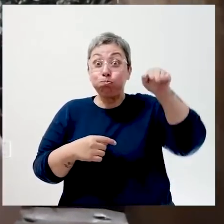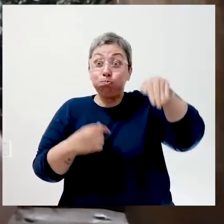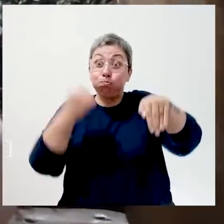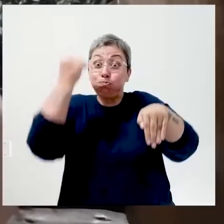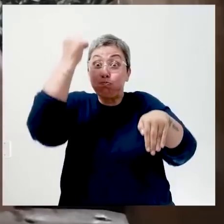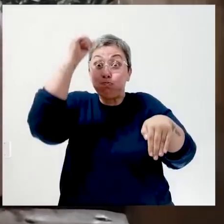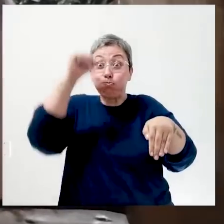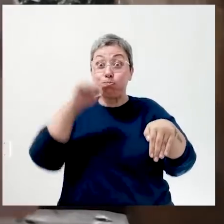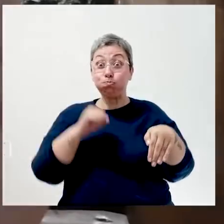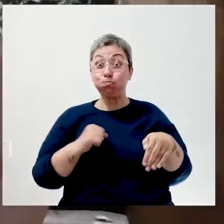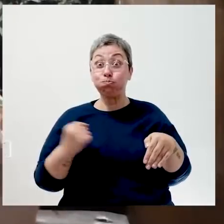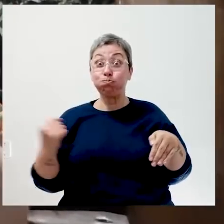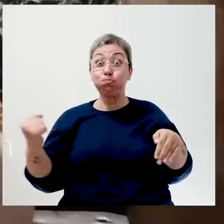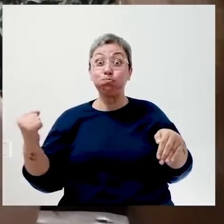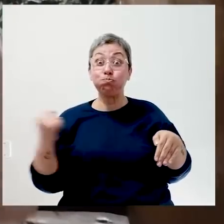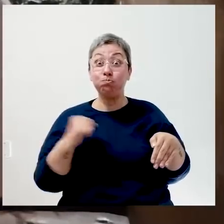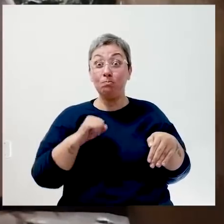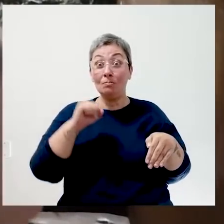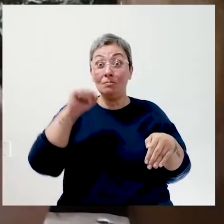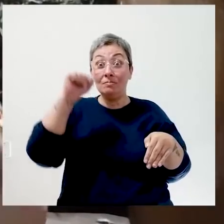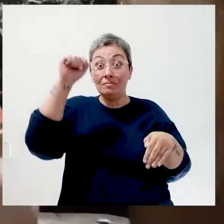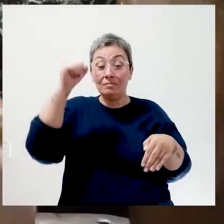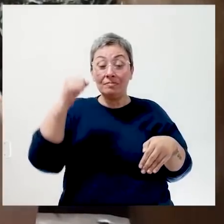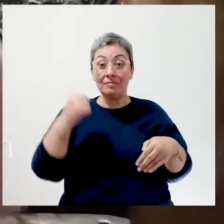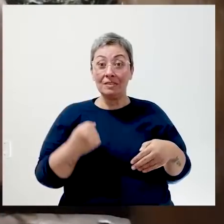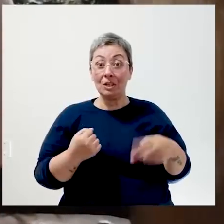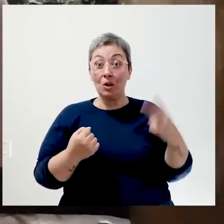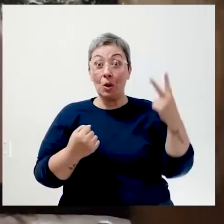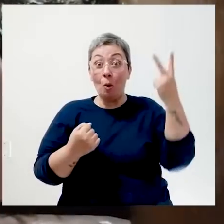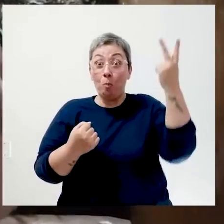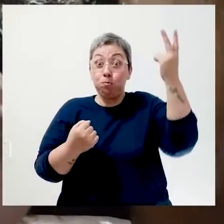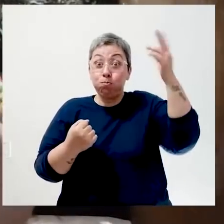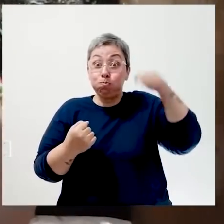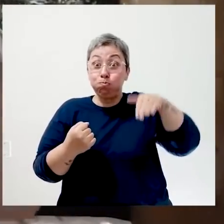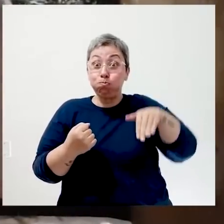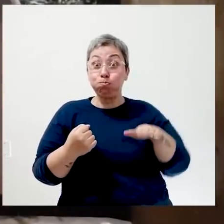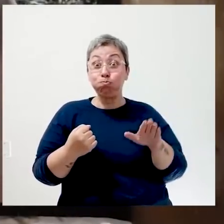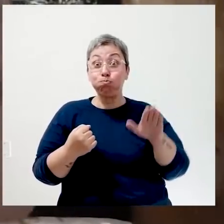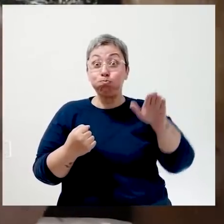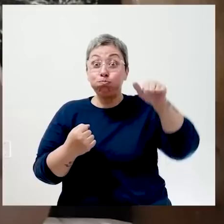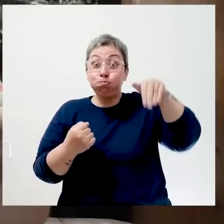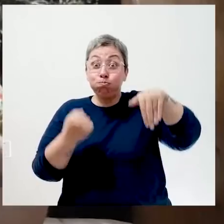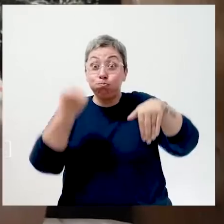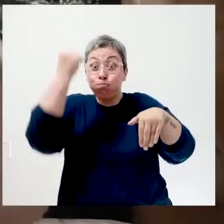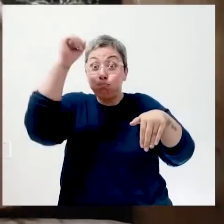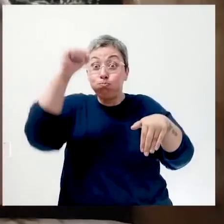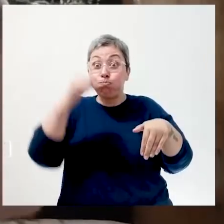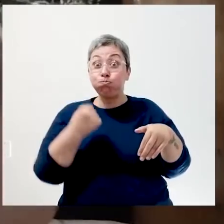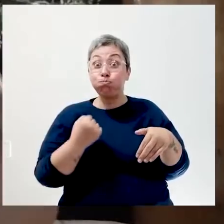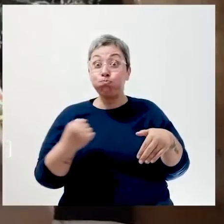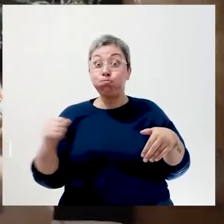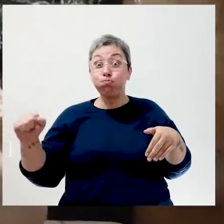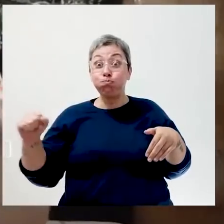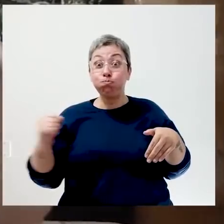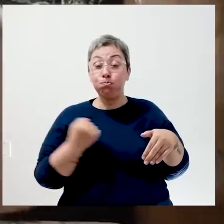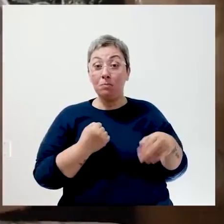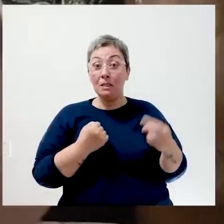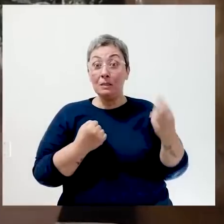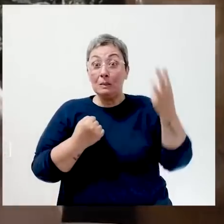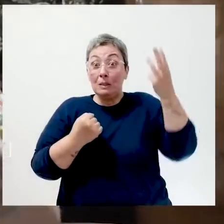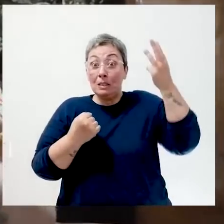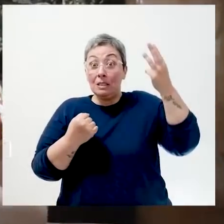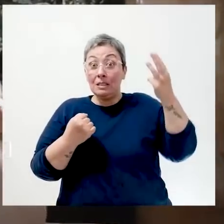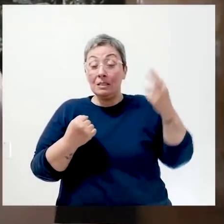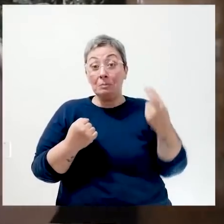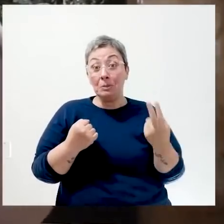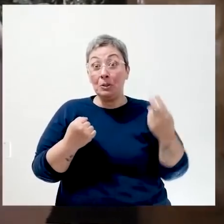minhocão fazendo ginasticão. Dois minhocões fazendo